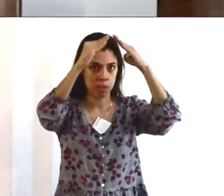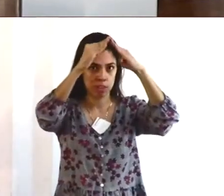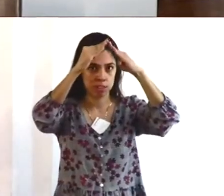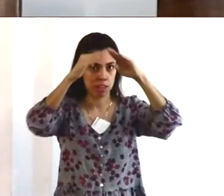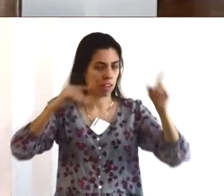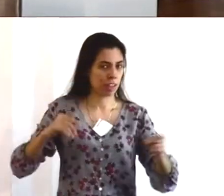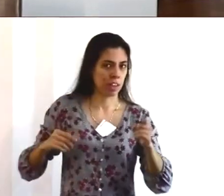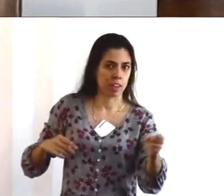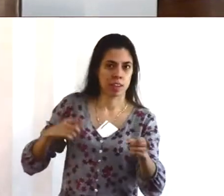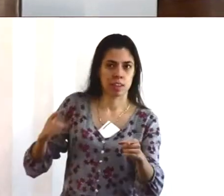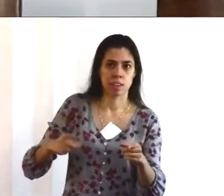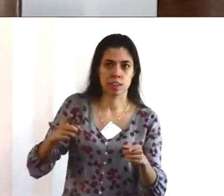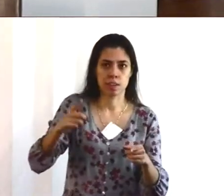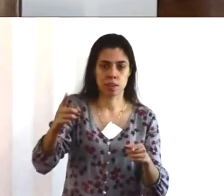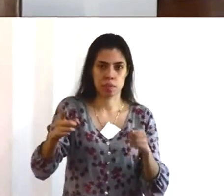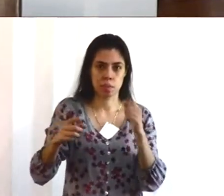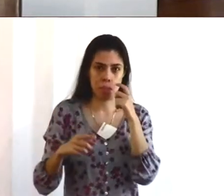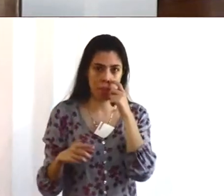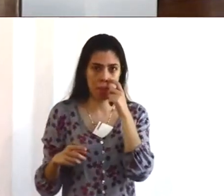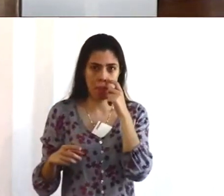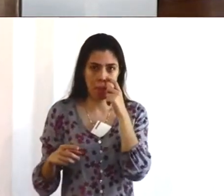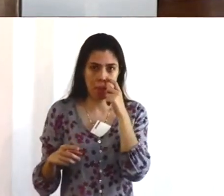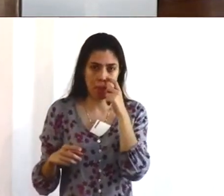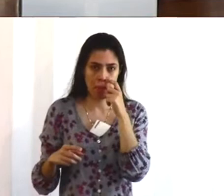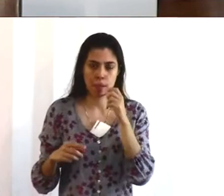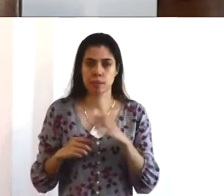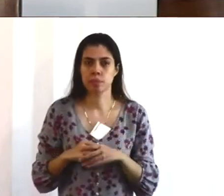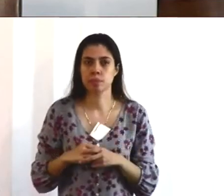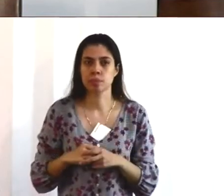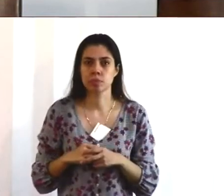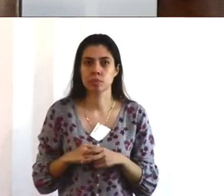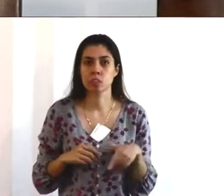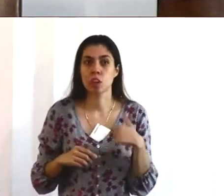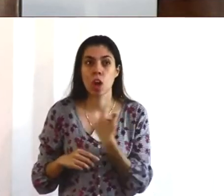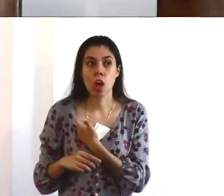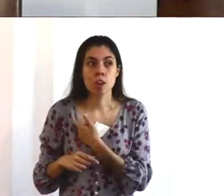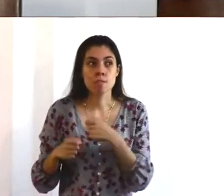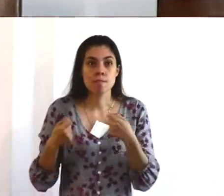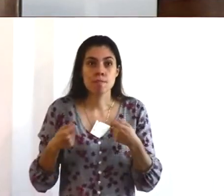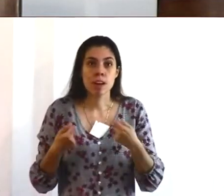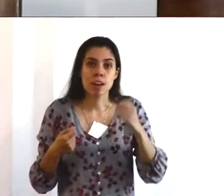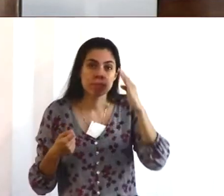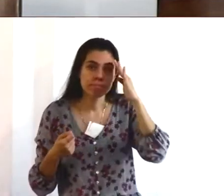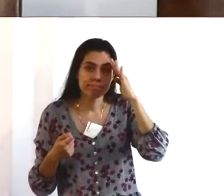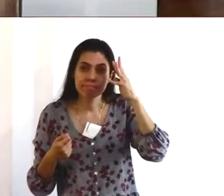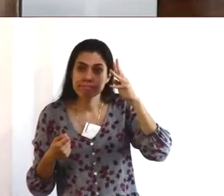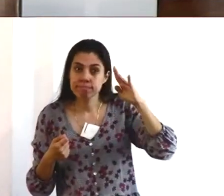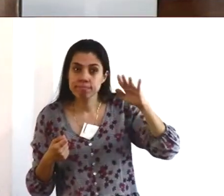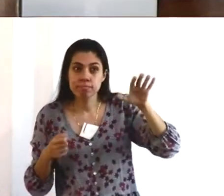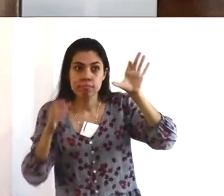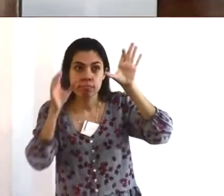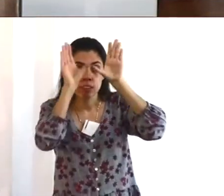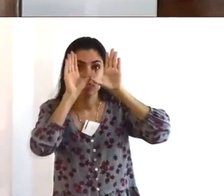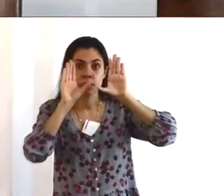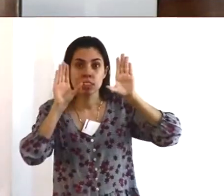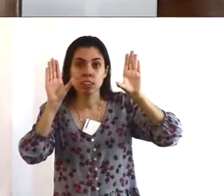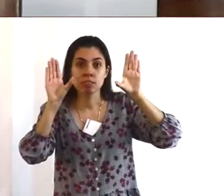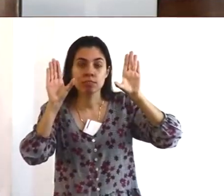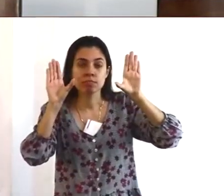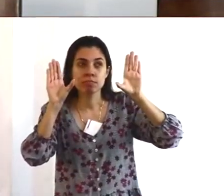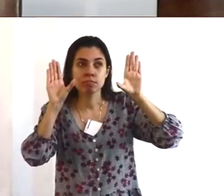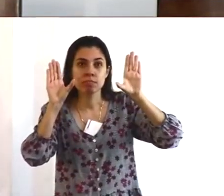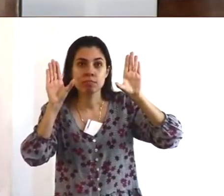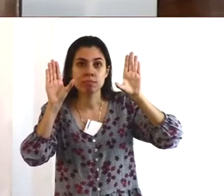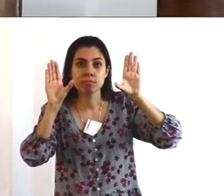eterna. Por isso, nós precisamos imaginar o céu. Então eu quero